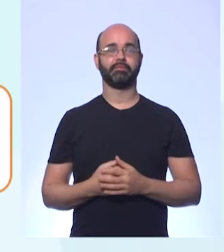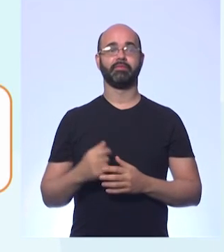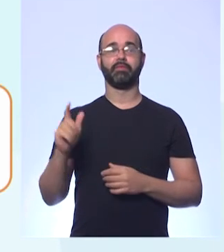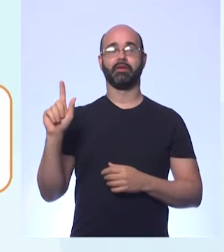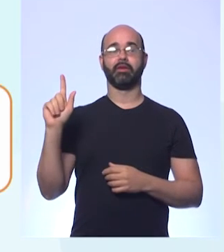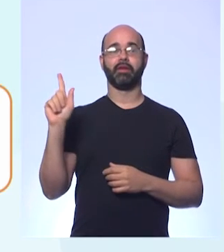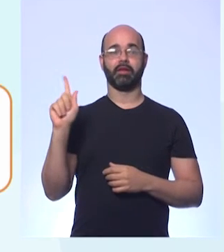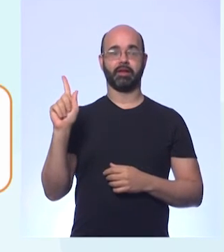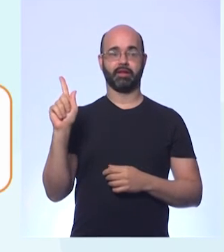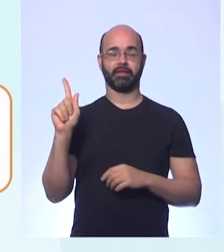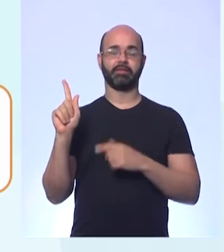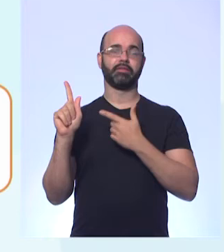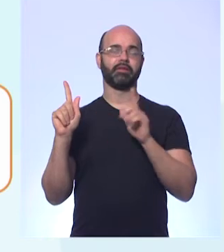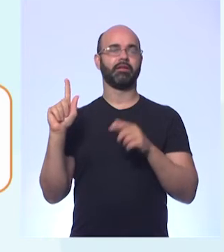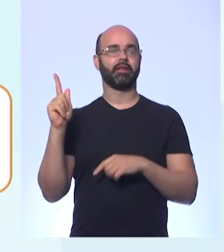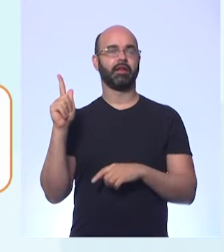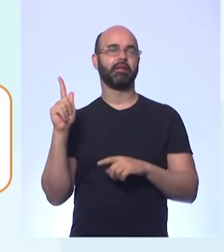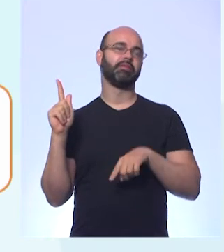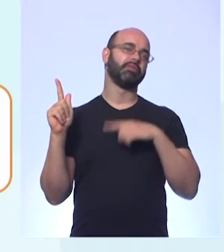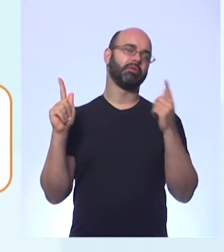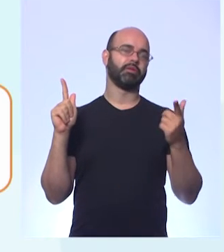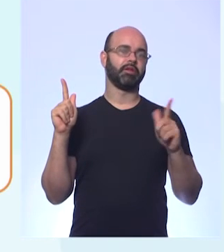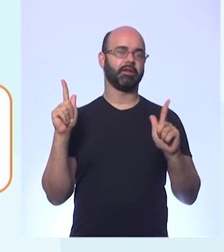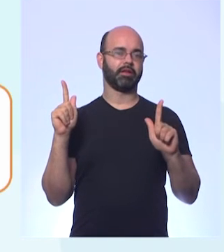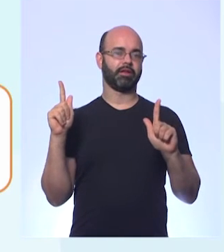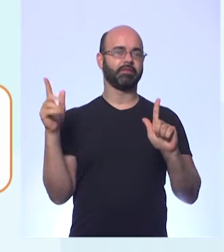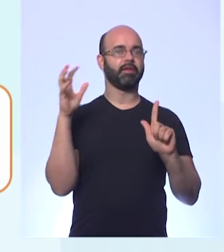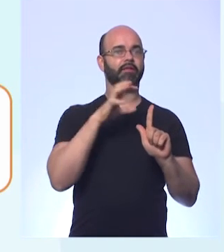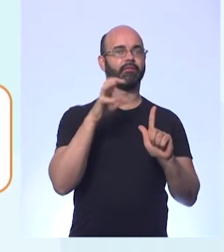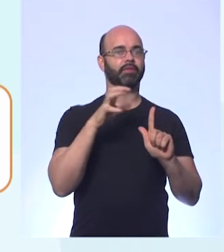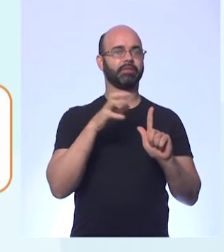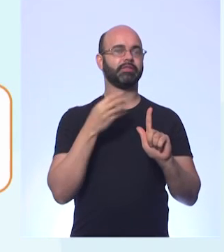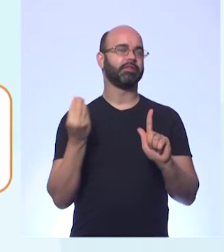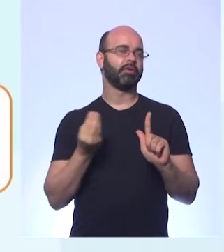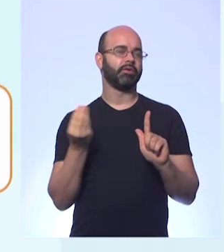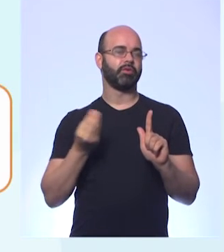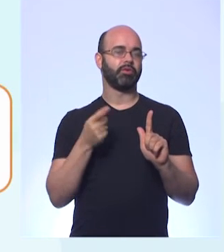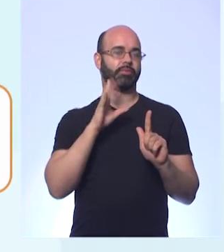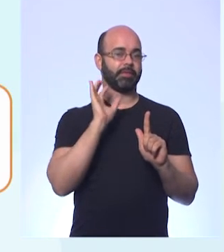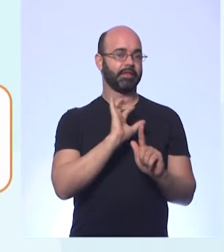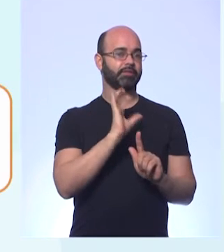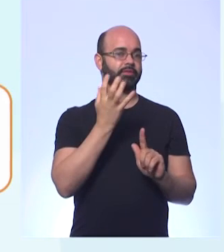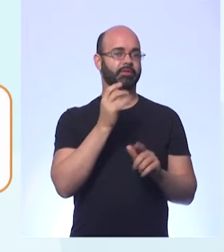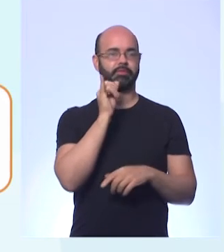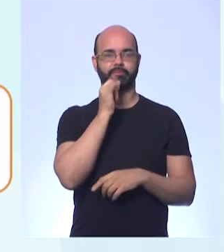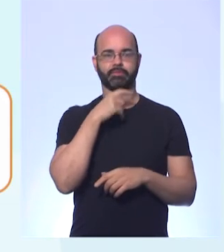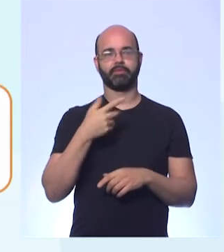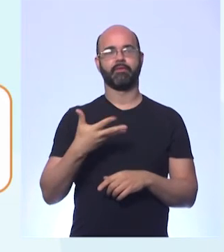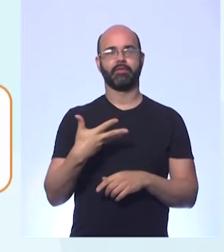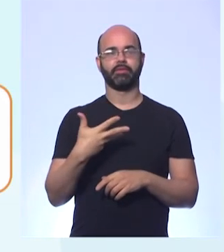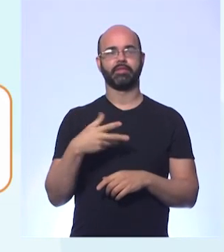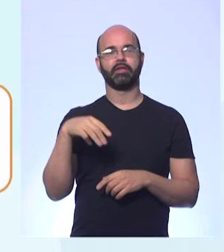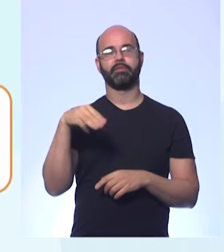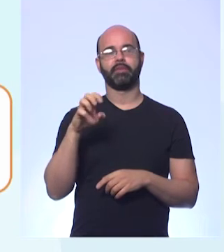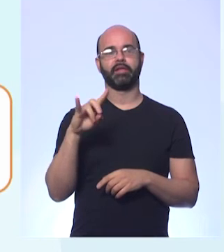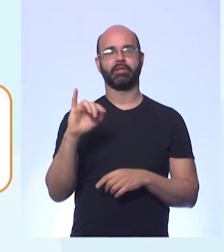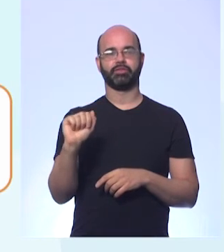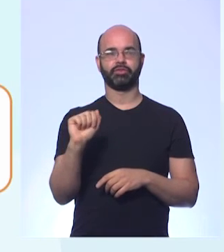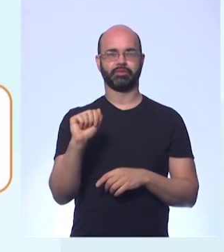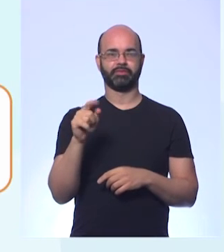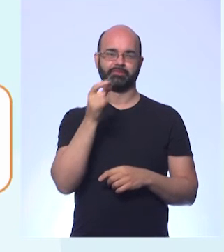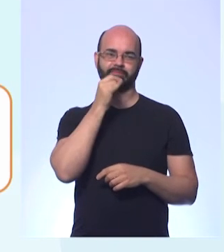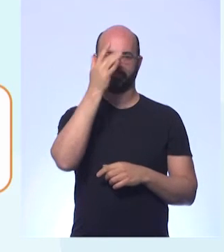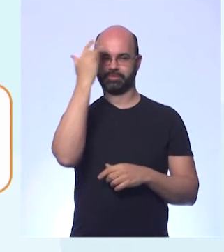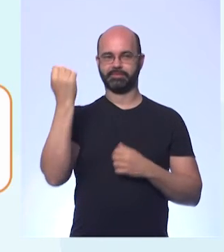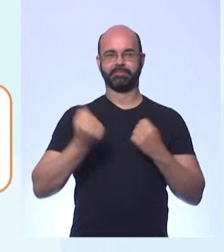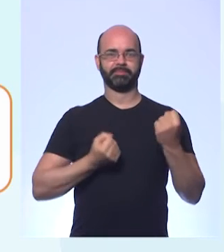grandeza influencia no resultado da outra. Eu vou dar um exemplo aqui, ó. A velocidade média é uma coisa muito comum aí para quem dirige.